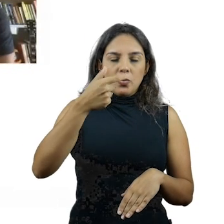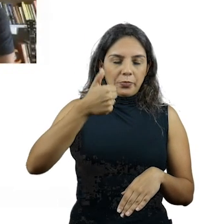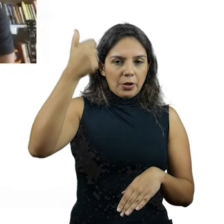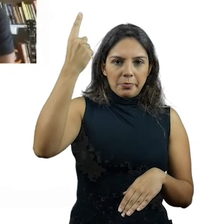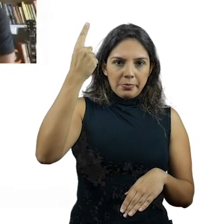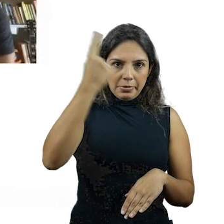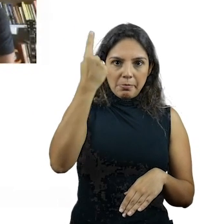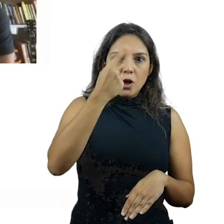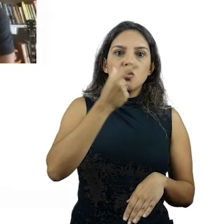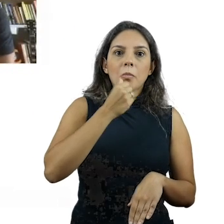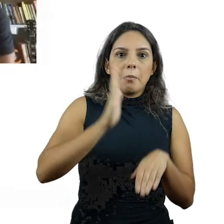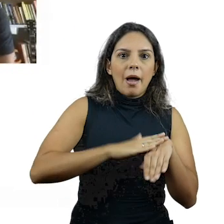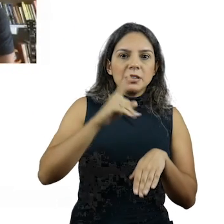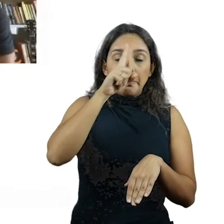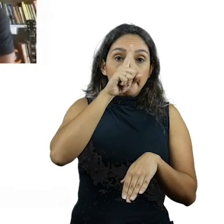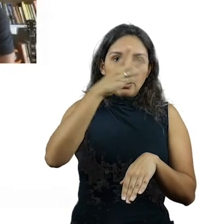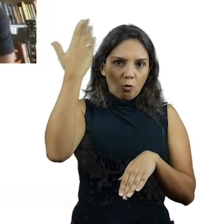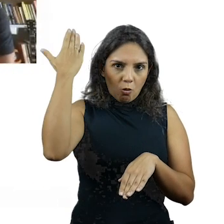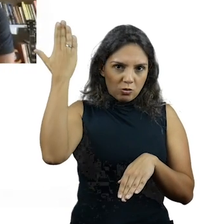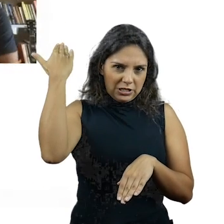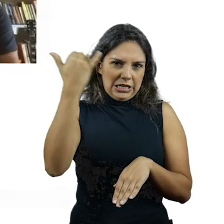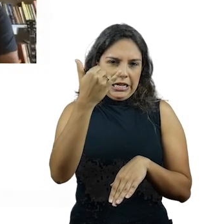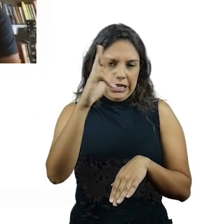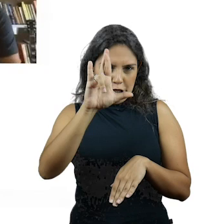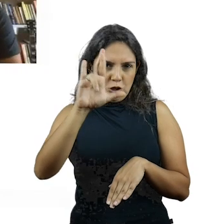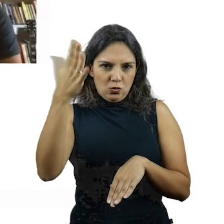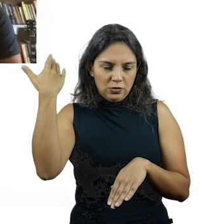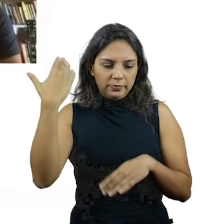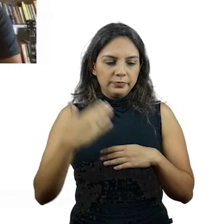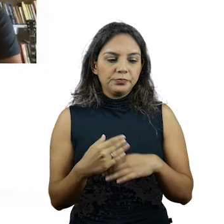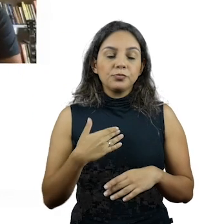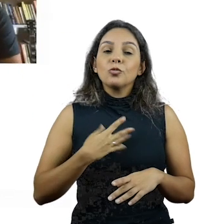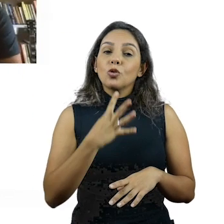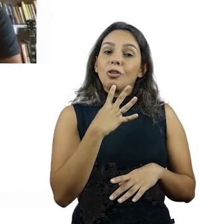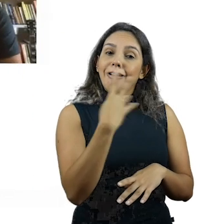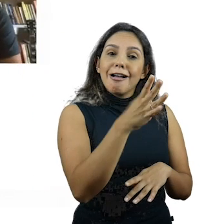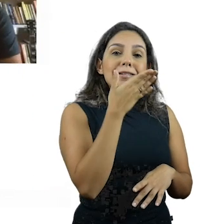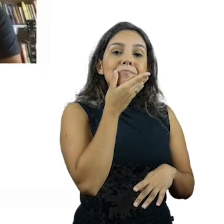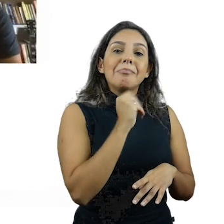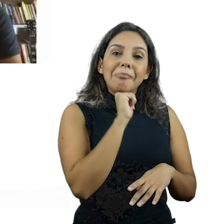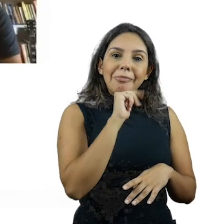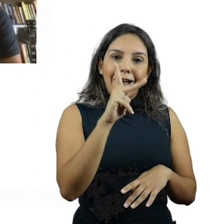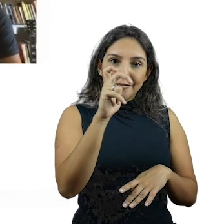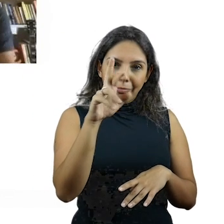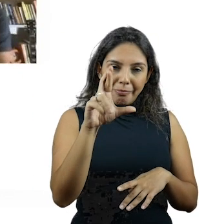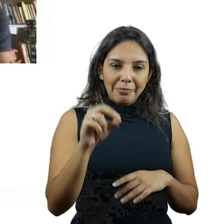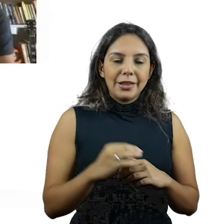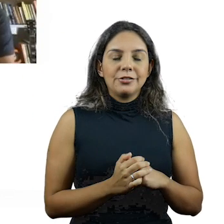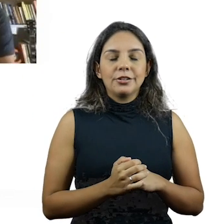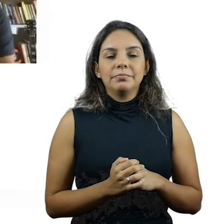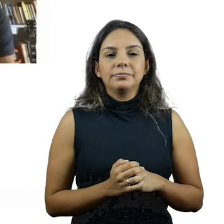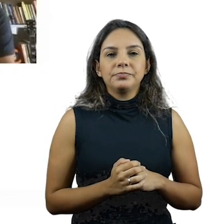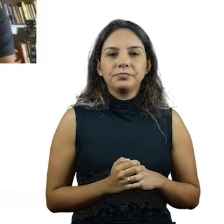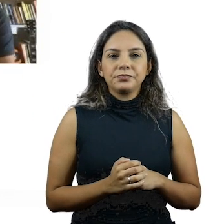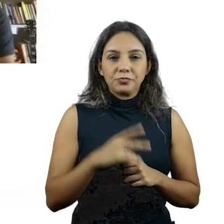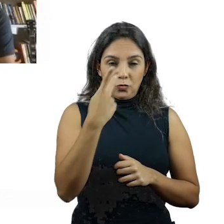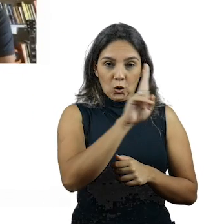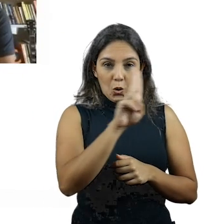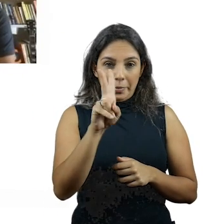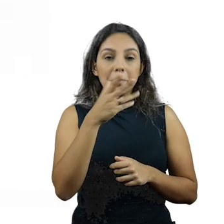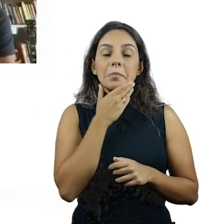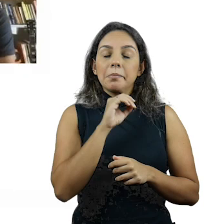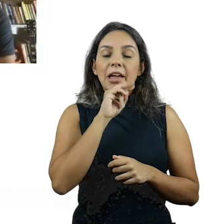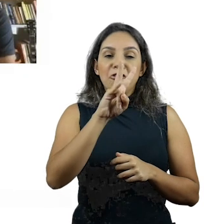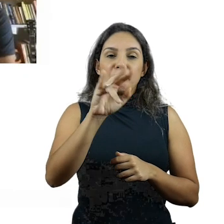me atraiu na história foi que eu conheci o pai dele, o pai do Pedro, que é o Vitor, e